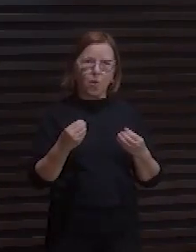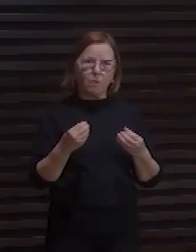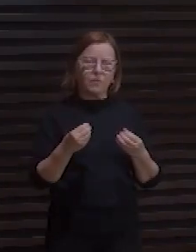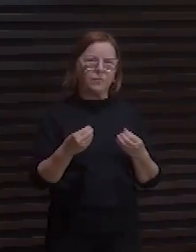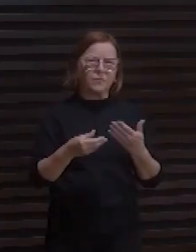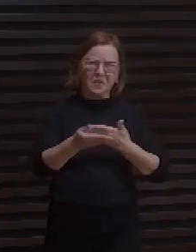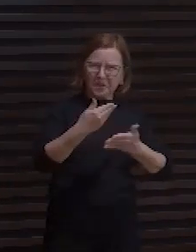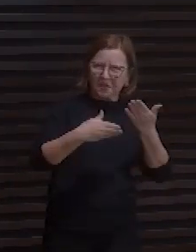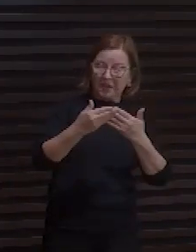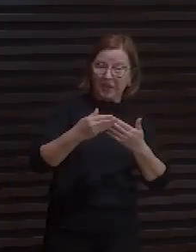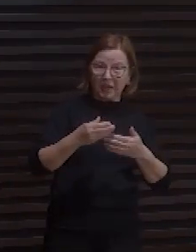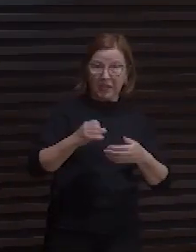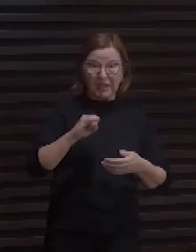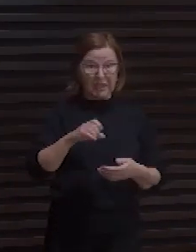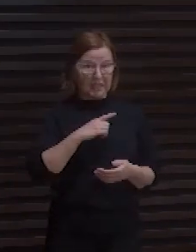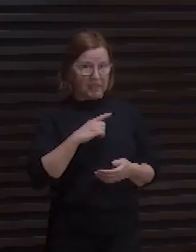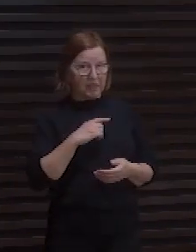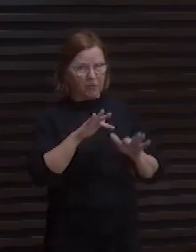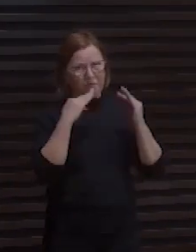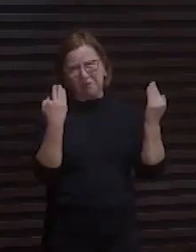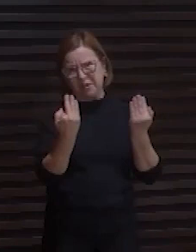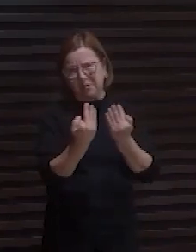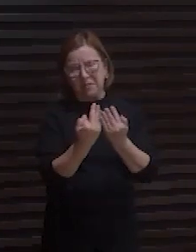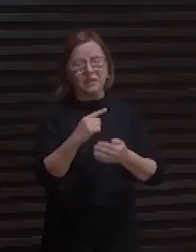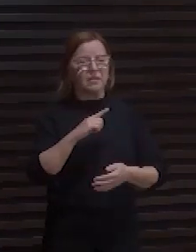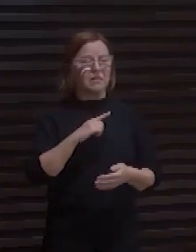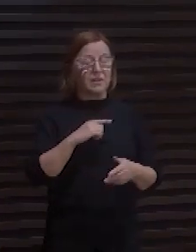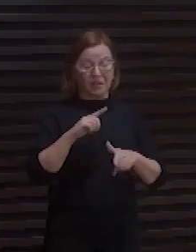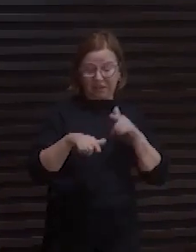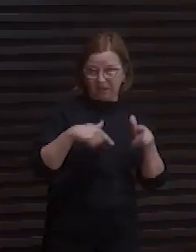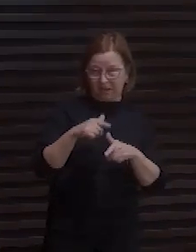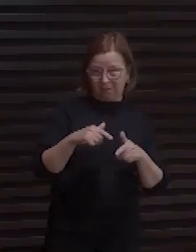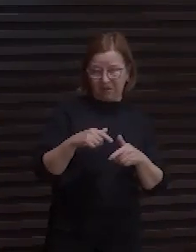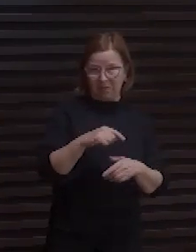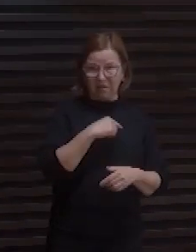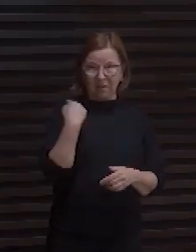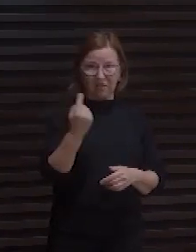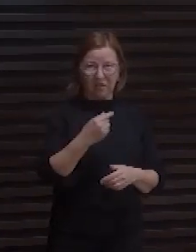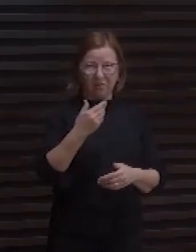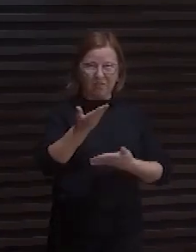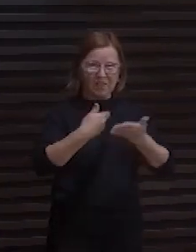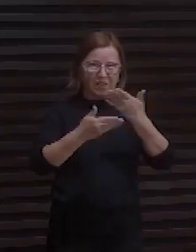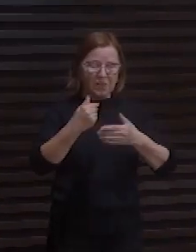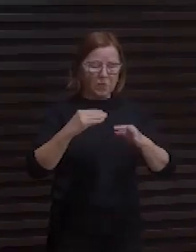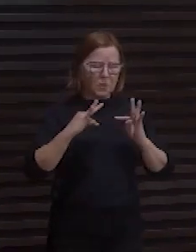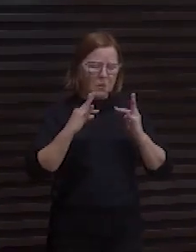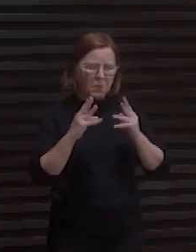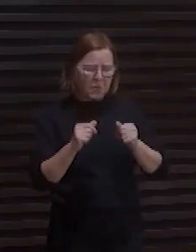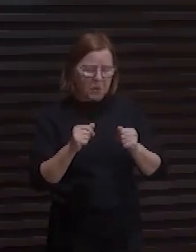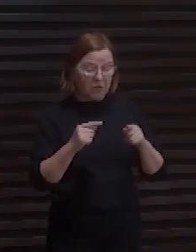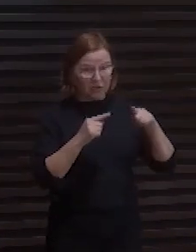tenho família, eu tenho trabalho, nós nos relacionamos com todos os tipos de